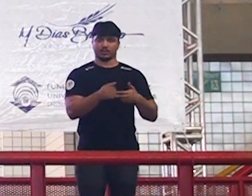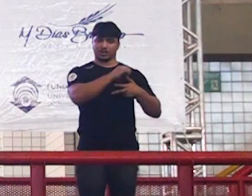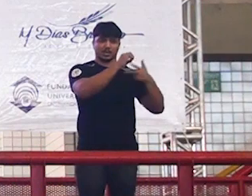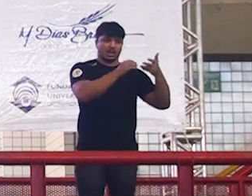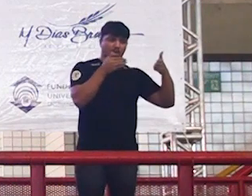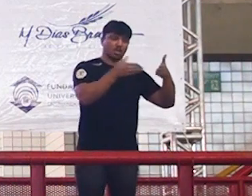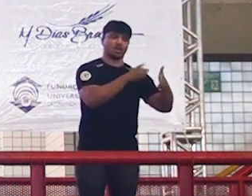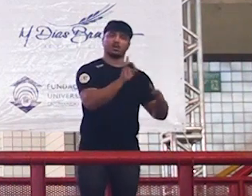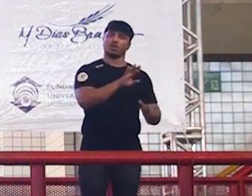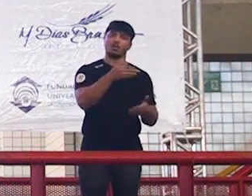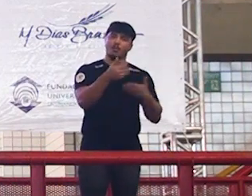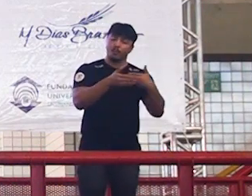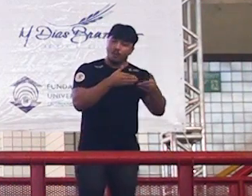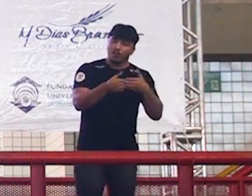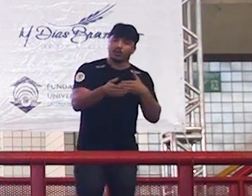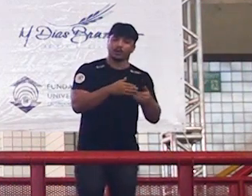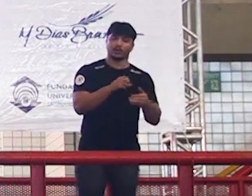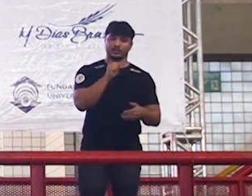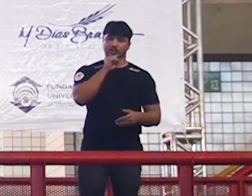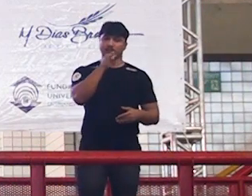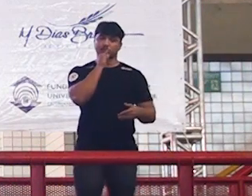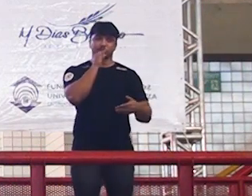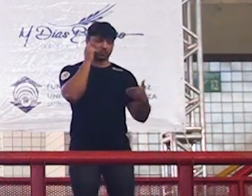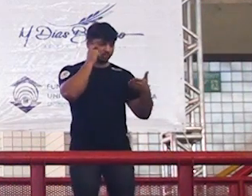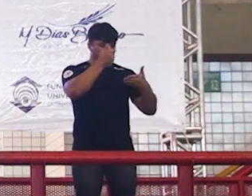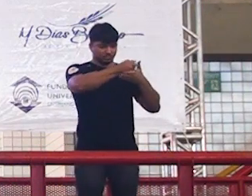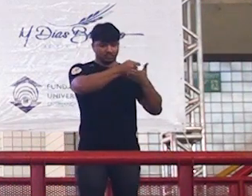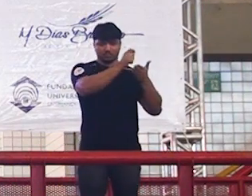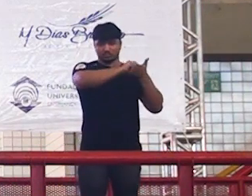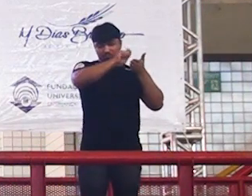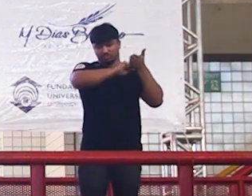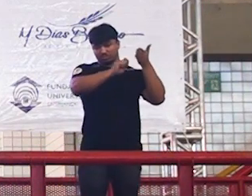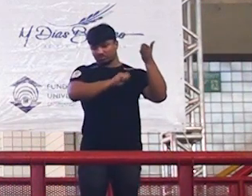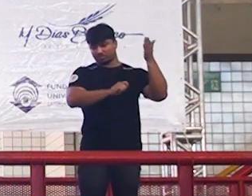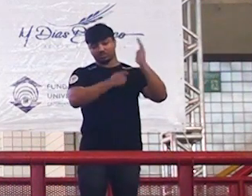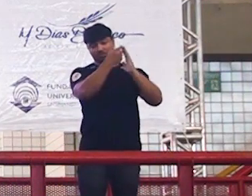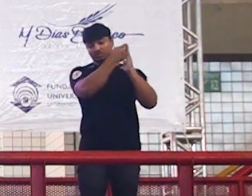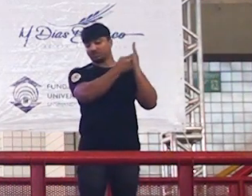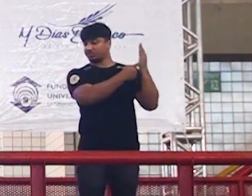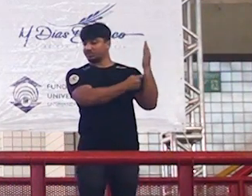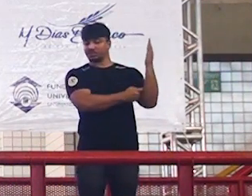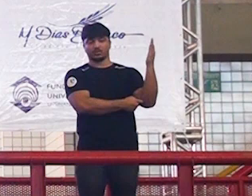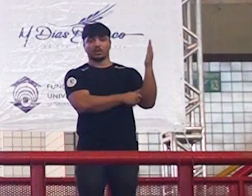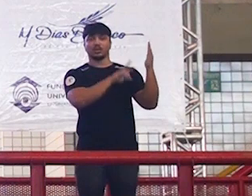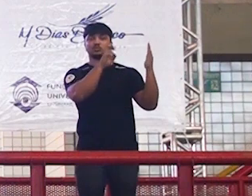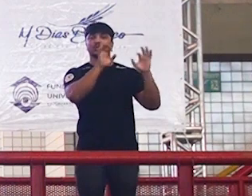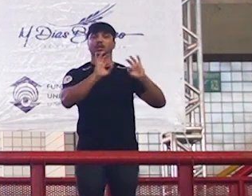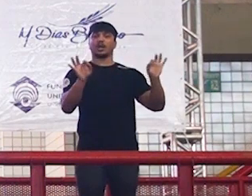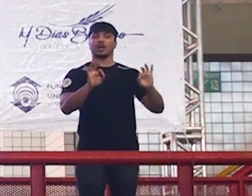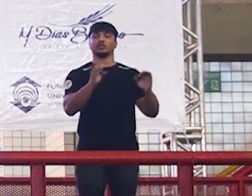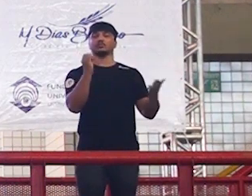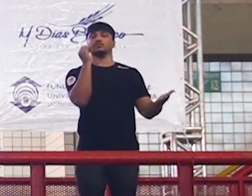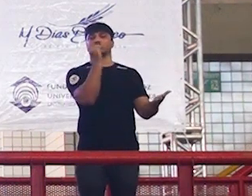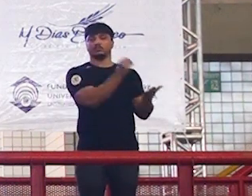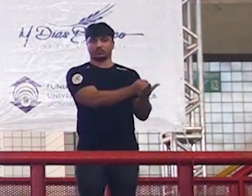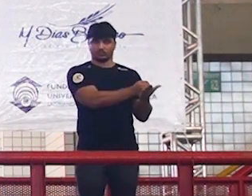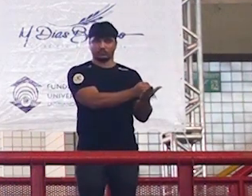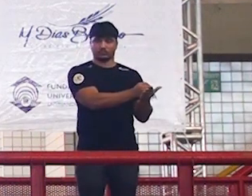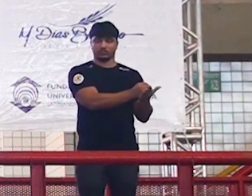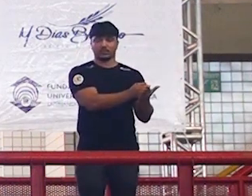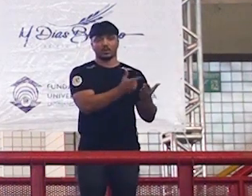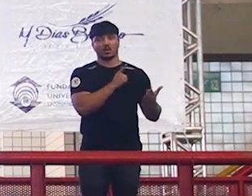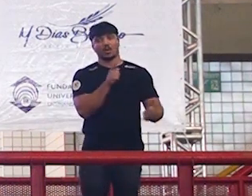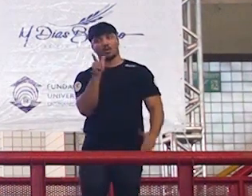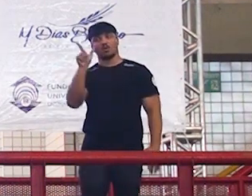Existe uma fuga total. O aluno encheu uma folha que não tem nada a ver com o que pediu, 0. Mas existe